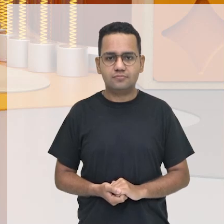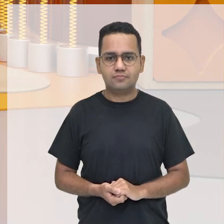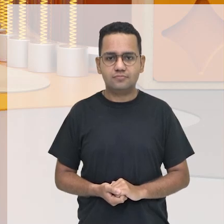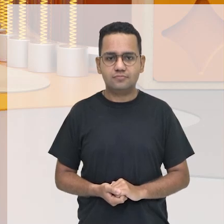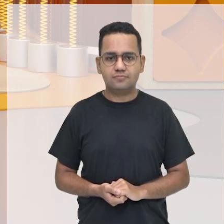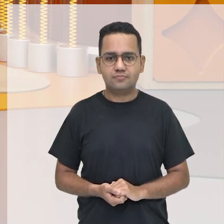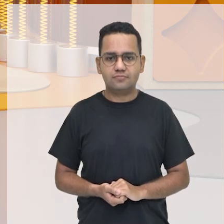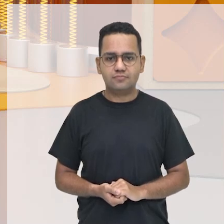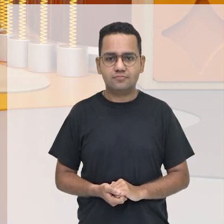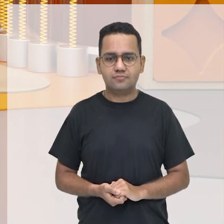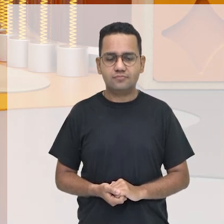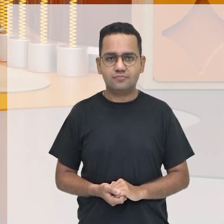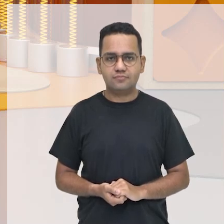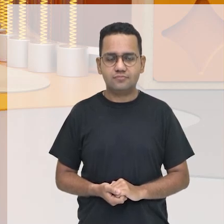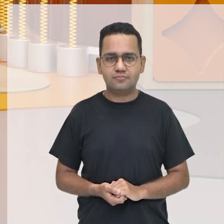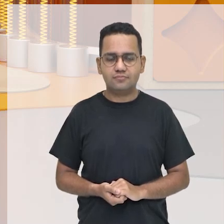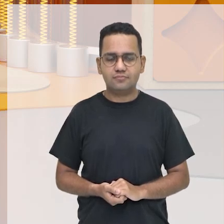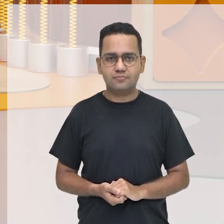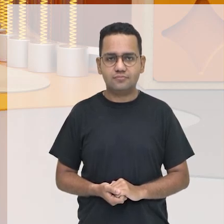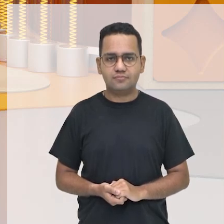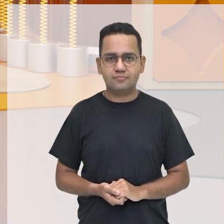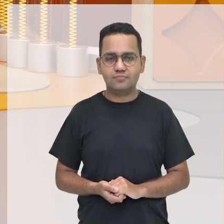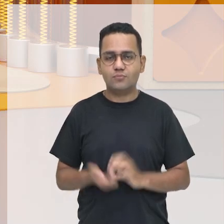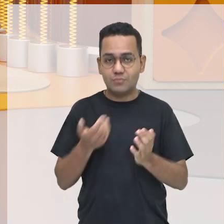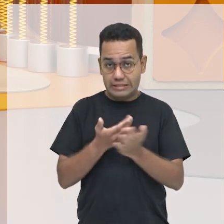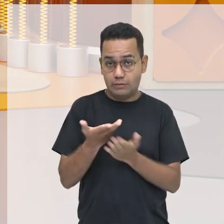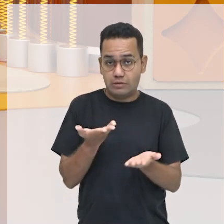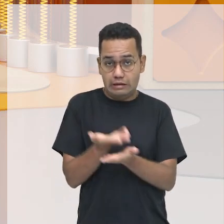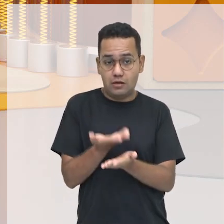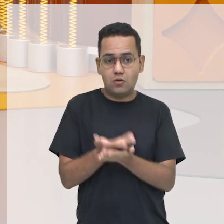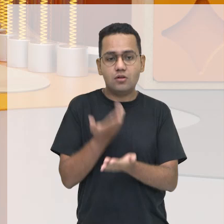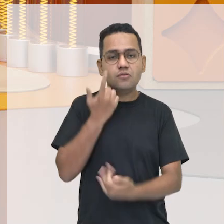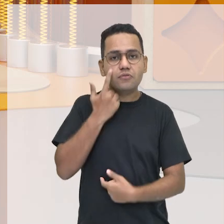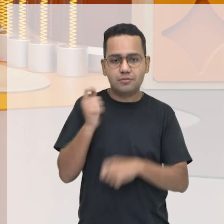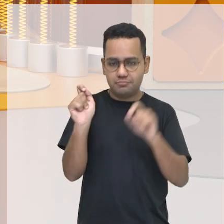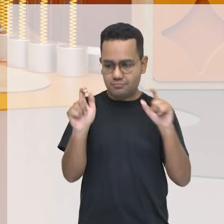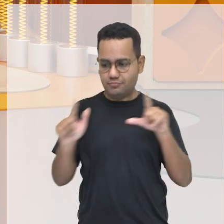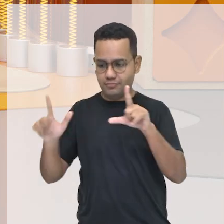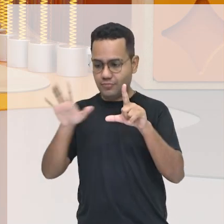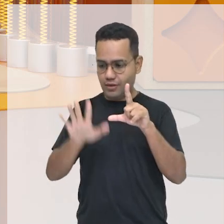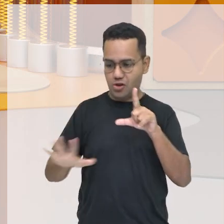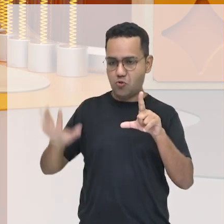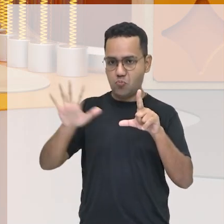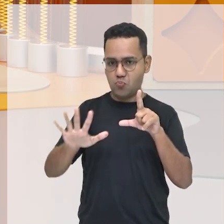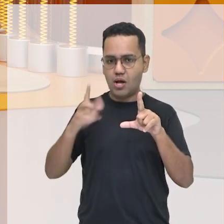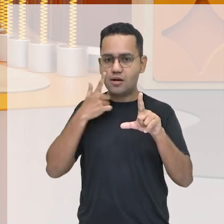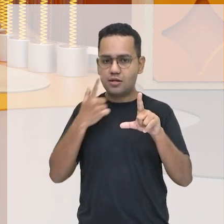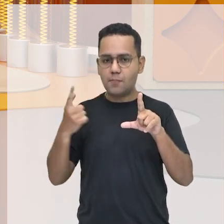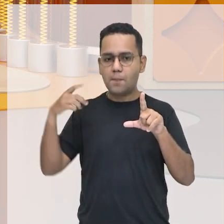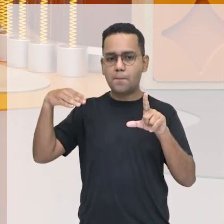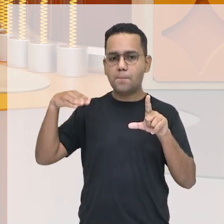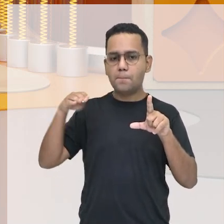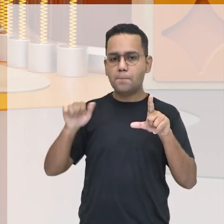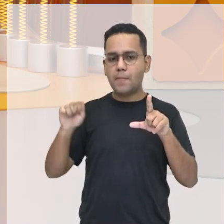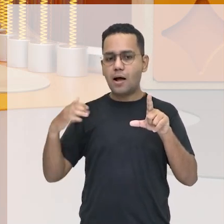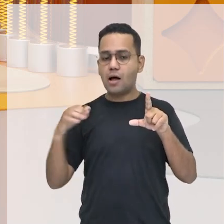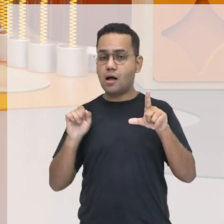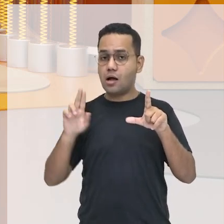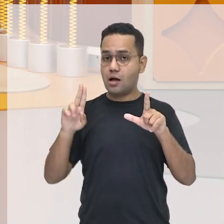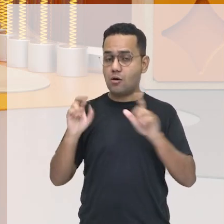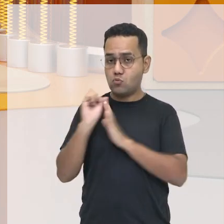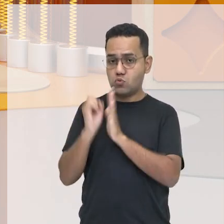Então é isso, gente. Vamos começando aqui com essa bonita pintura da Macau, lá do século XIX, né, ali dos